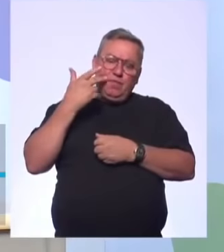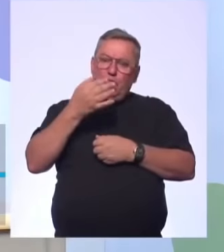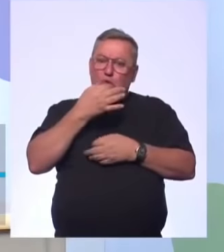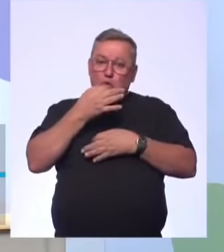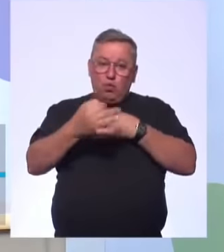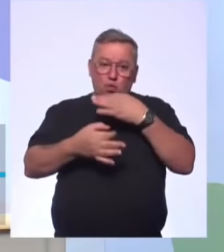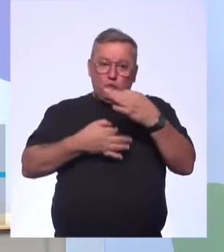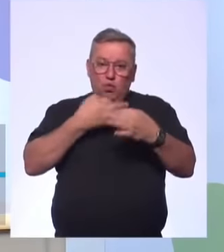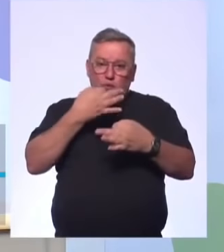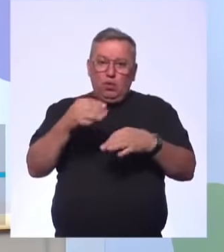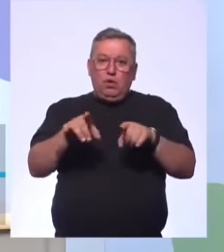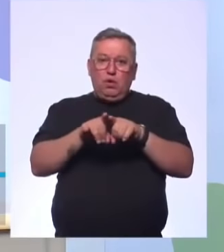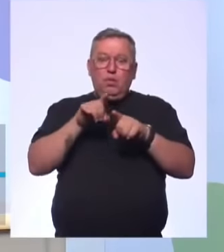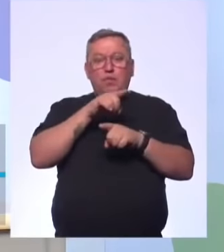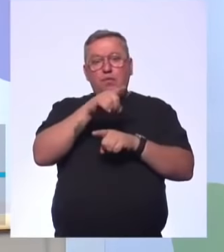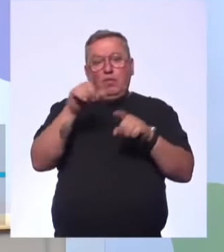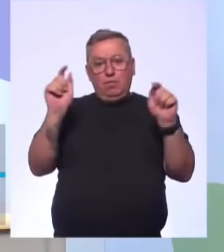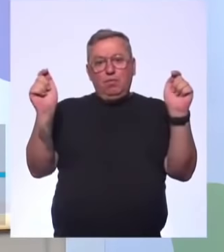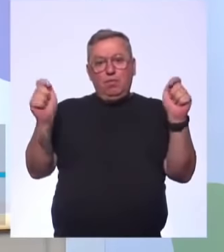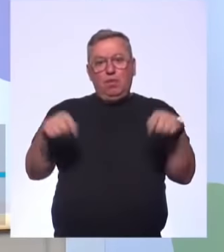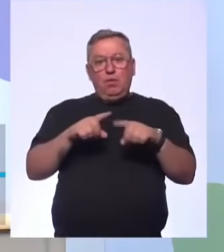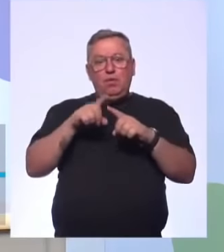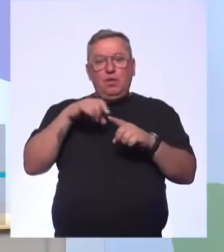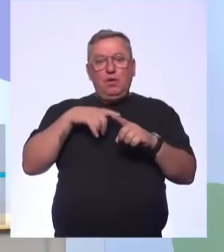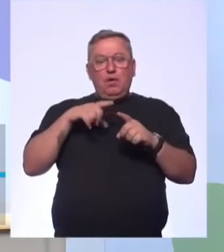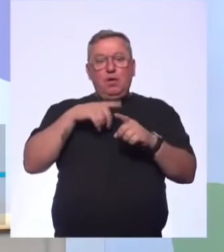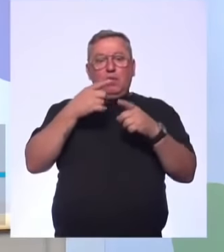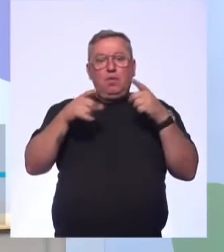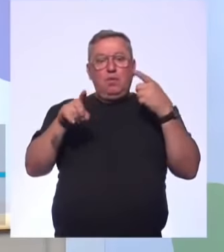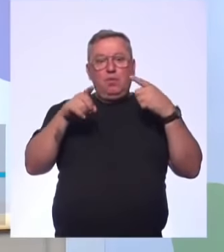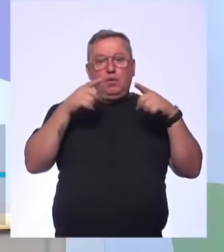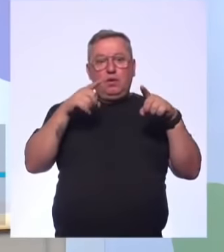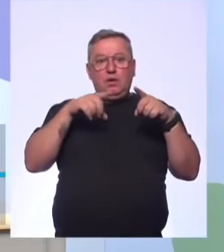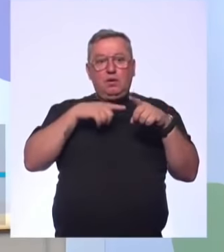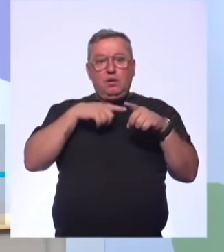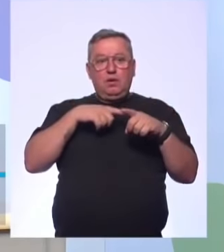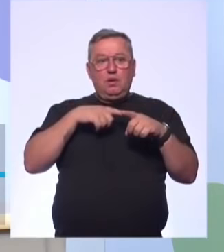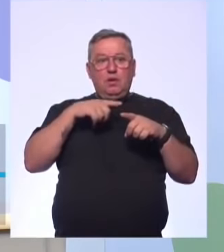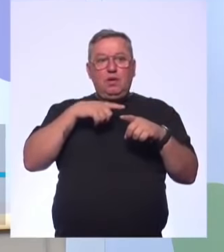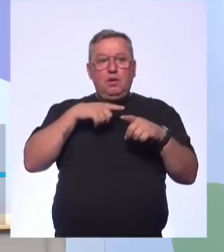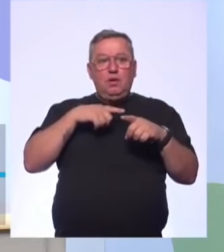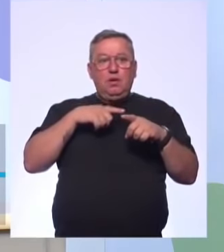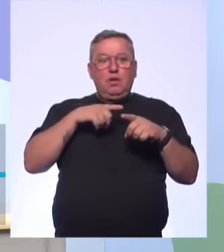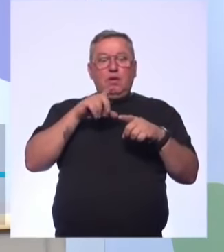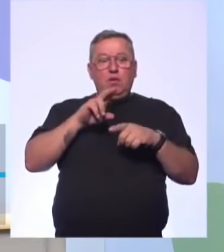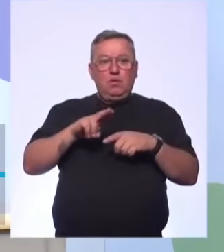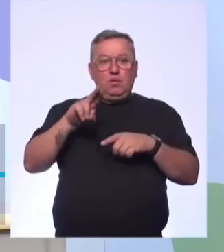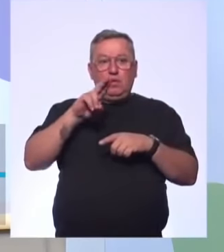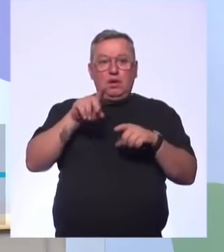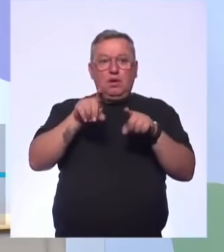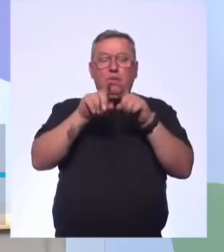sugestões. E você também, você quer ir atrás de uma música, se você tiver o recurso, seus dados, você